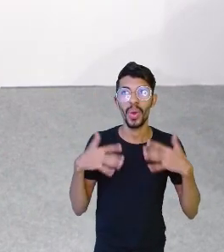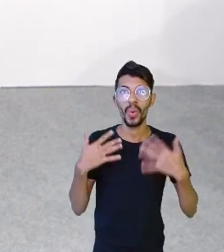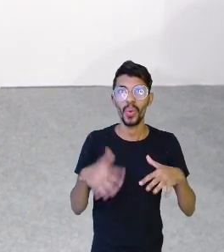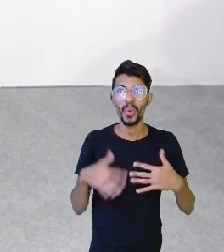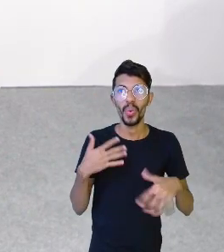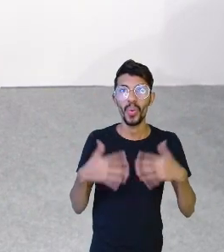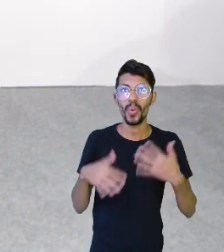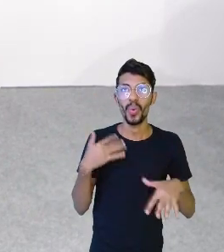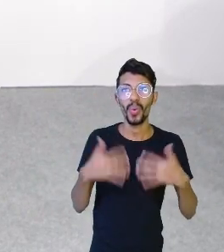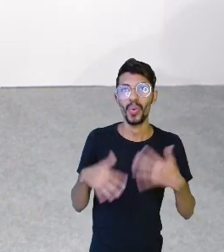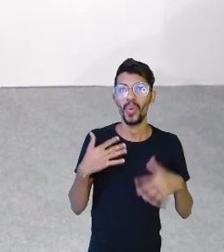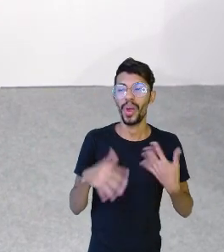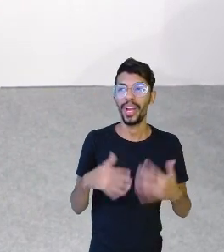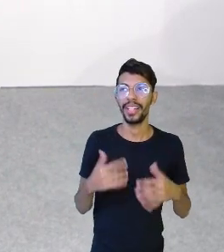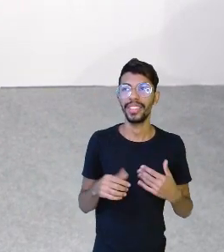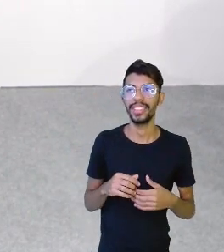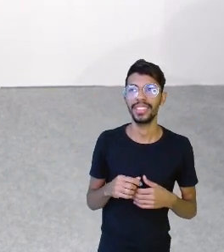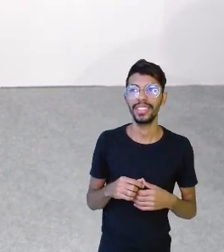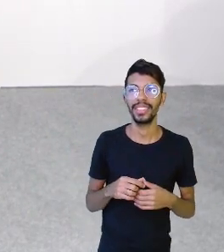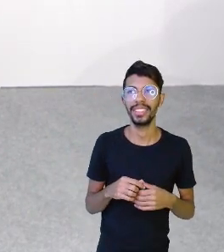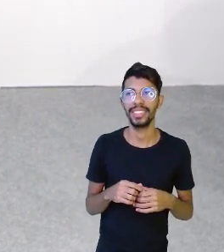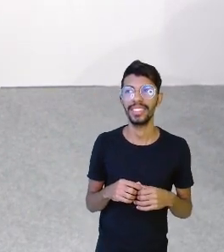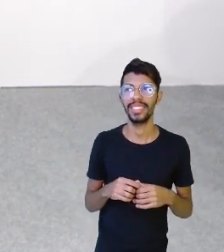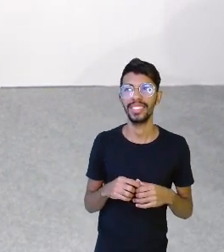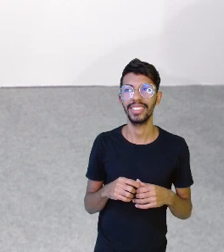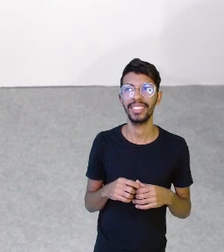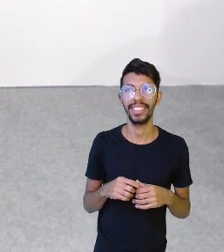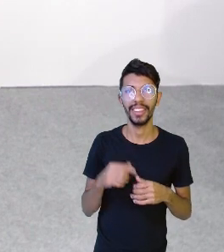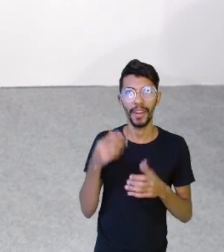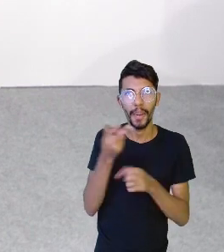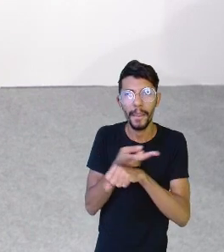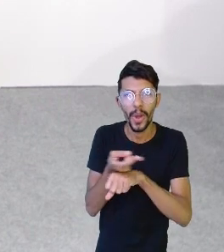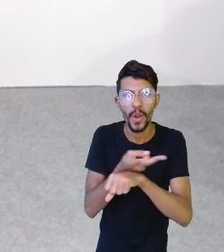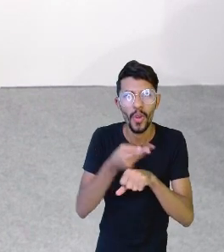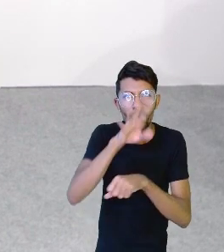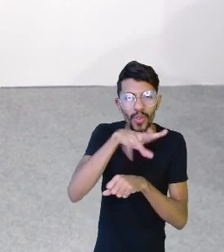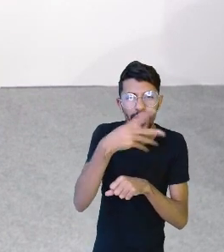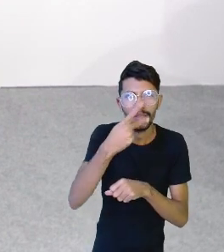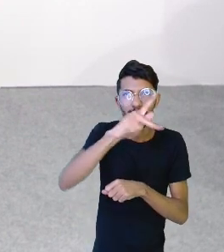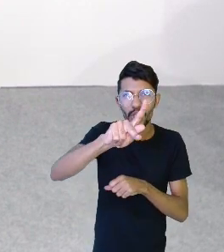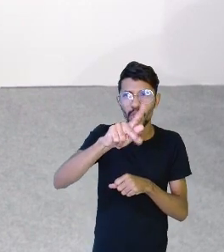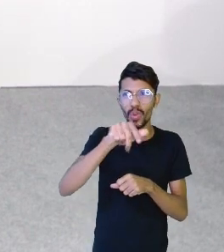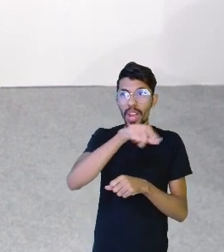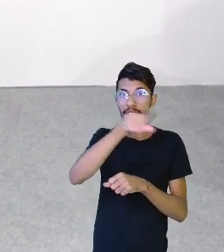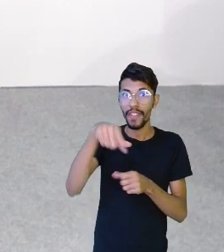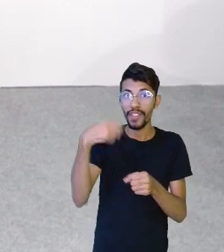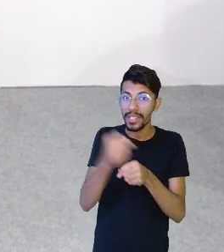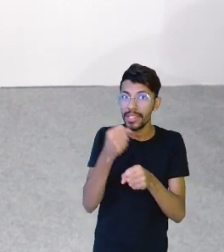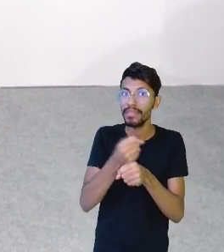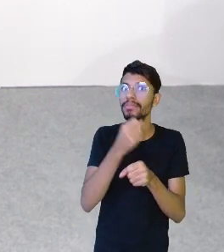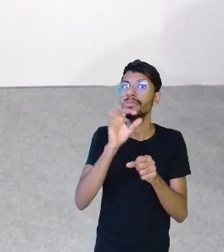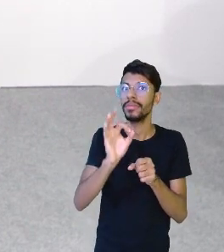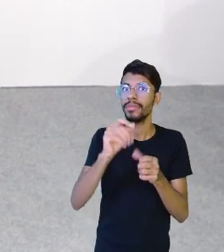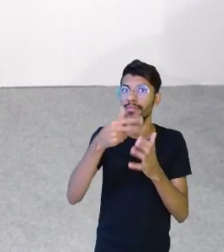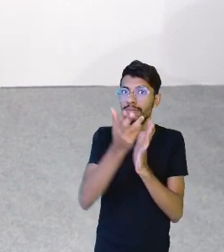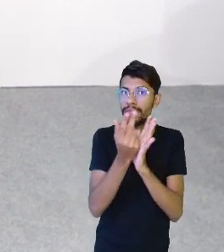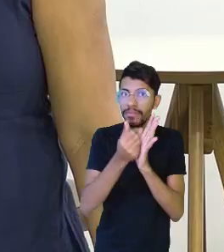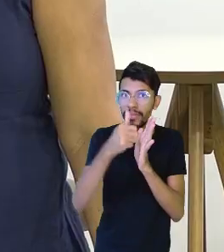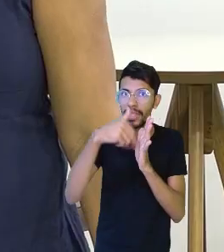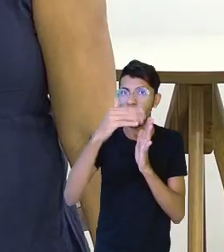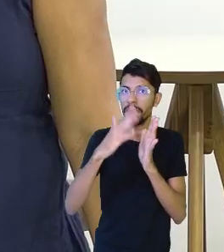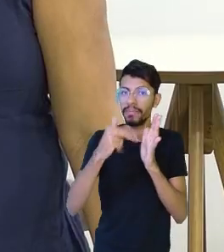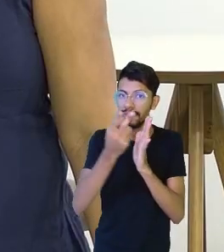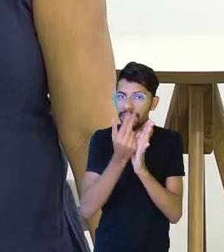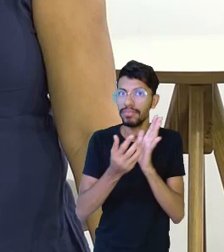estou olhando. Aí vocês procuram aqui, ó, na tabuada de vocês que vocês vão construir. Lembram da nossa